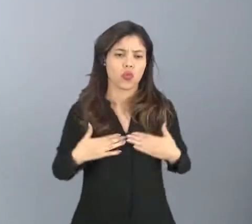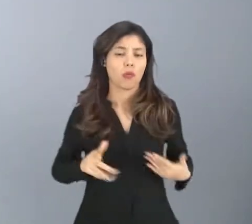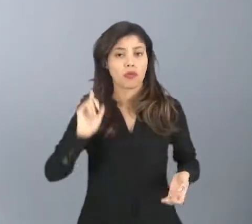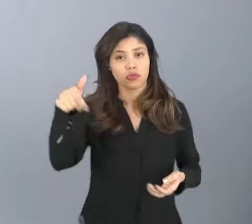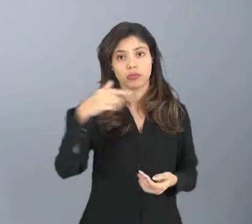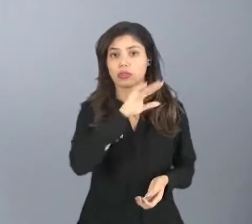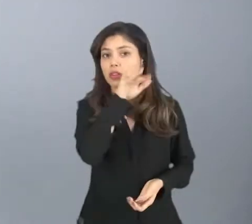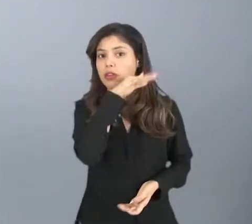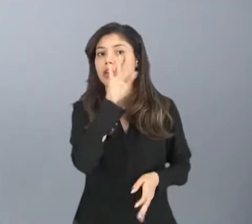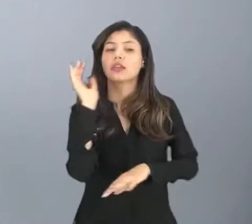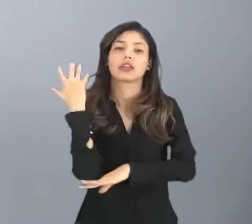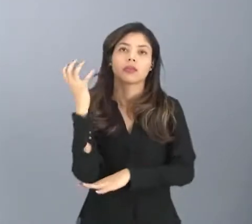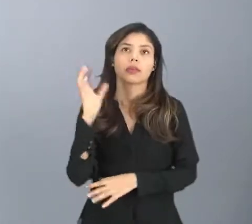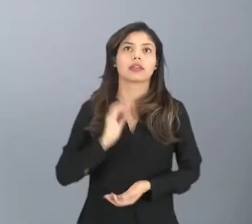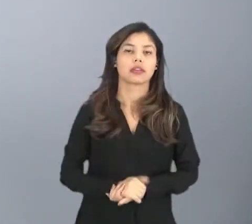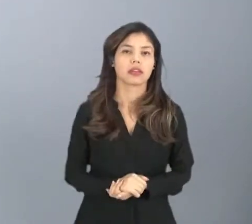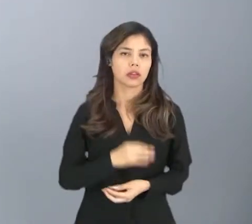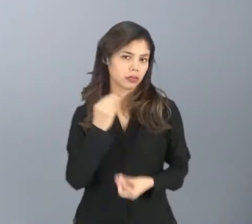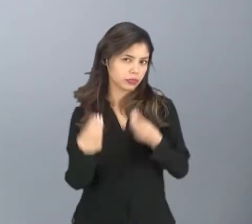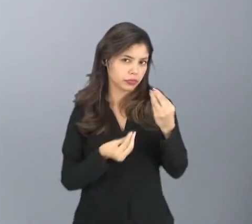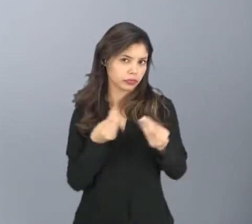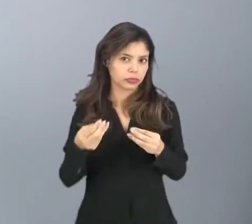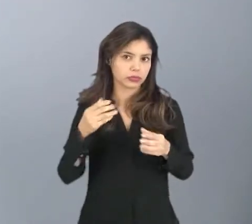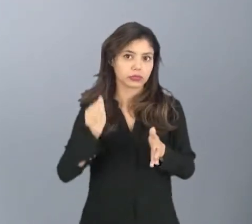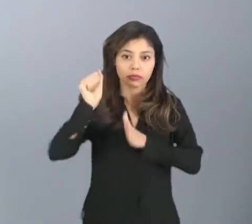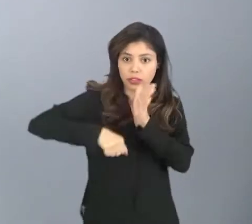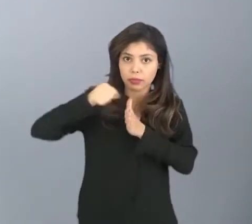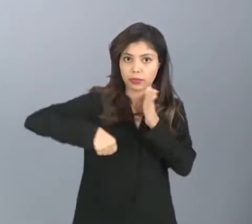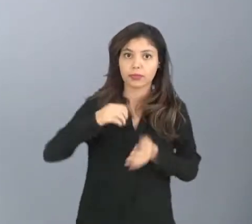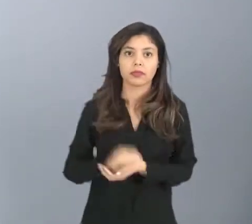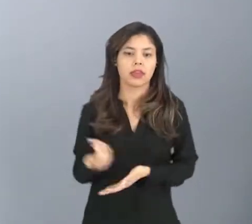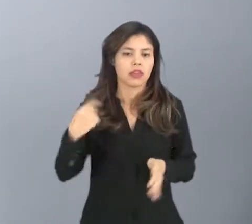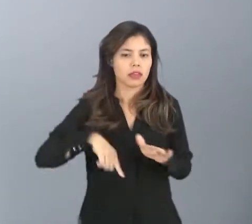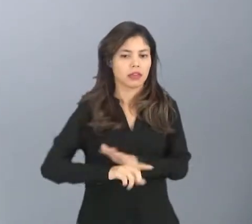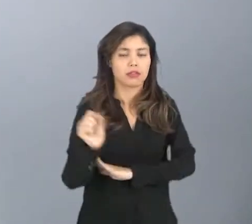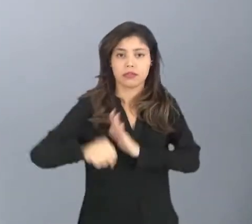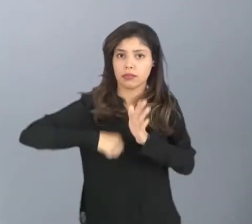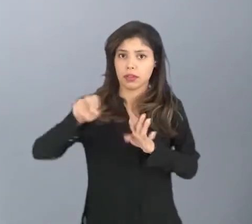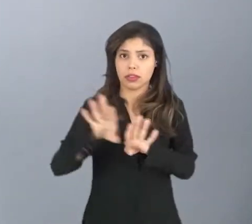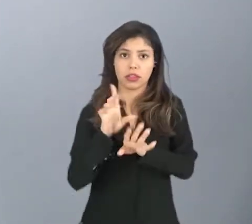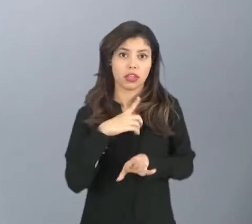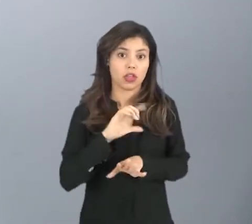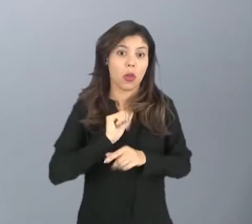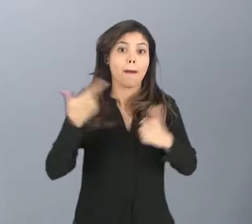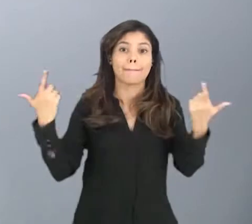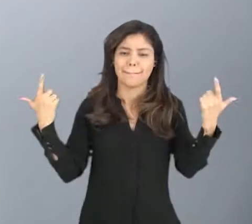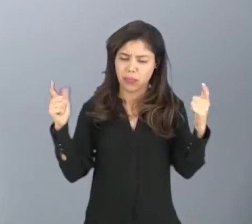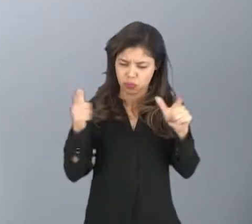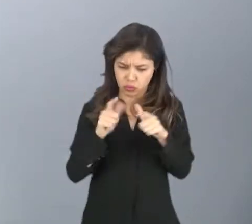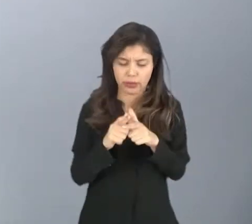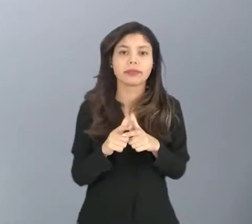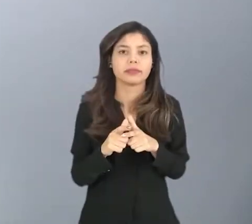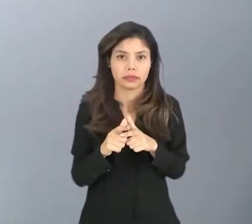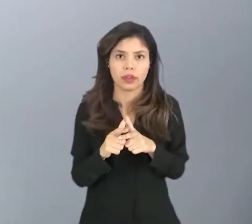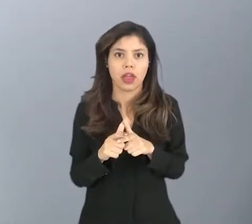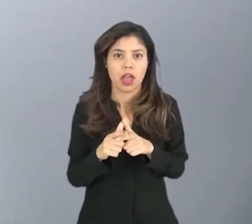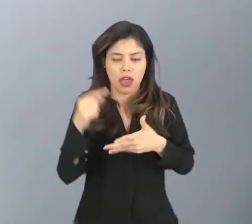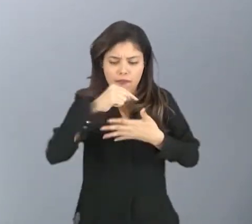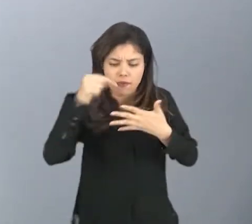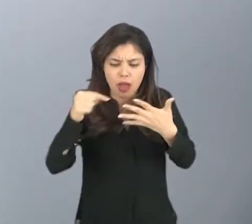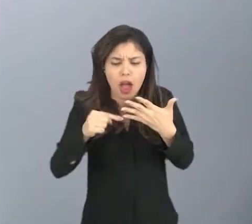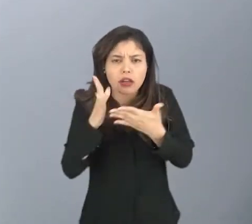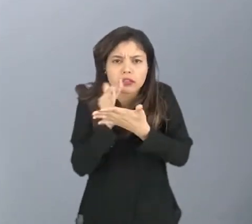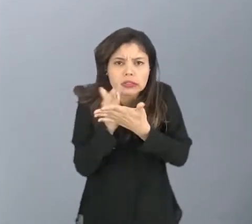outros animais, o corpo das plantas, é como se fosse uma máquina. E dentro dessa máquina a gente tem uma máquina ainda menor que tem uma série de